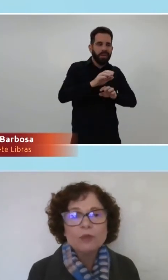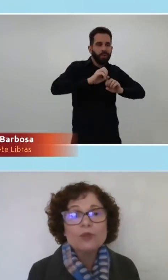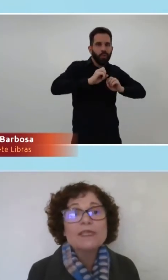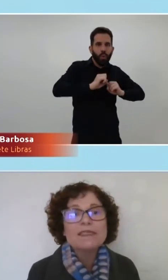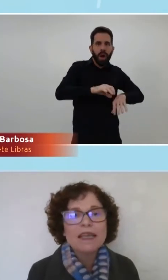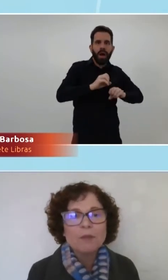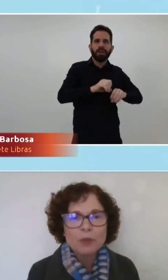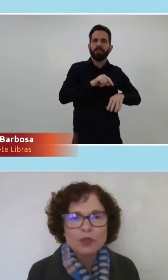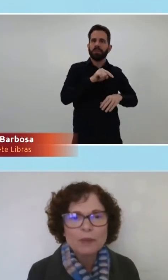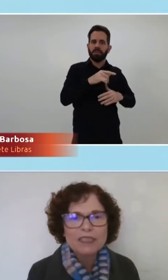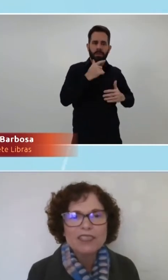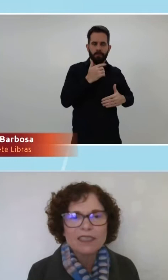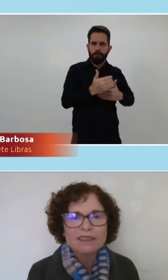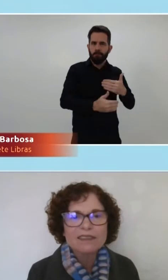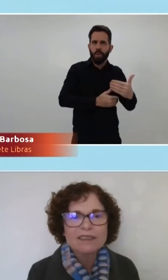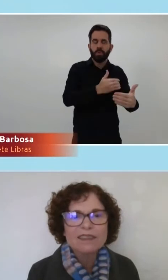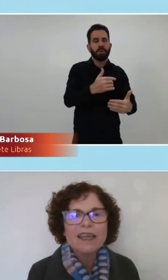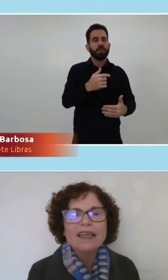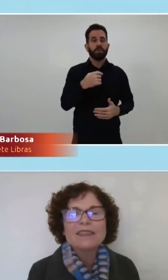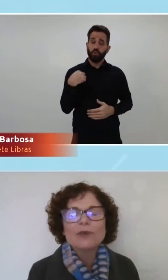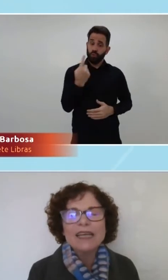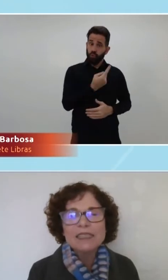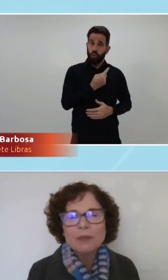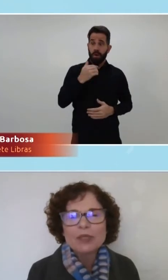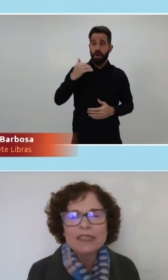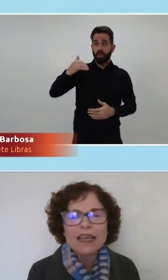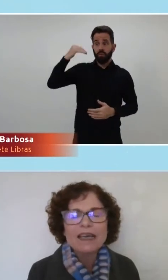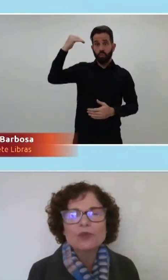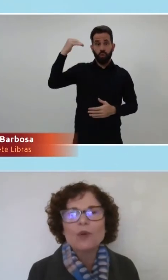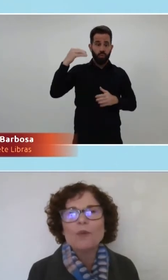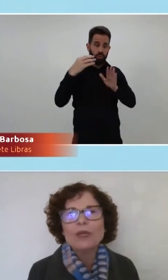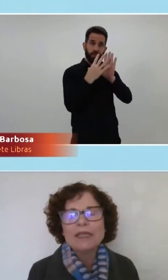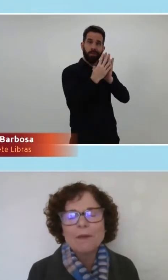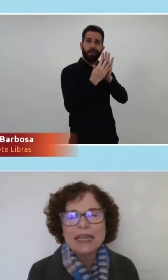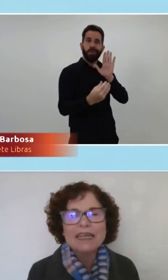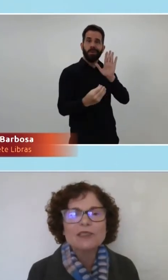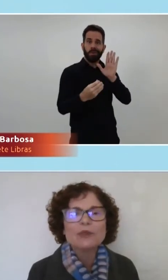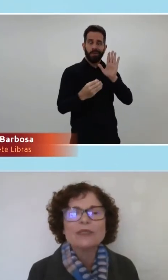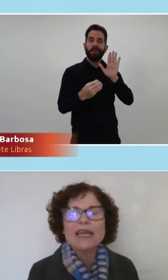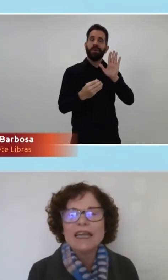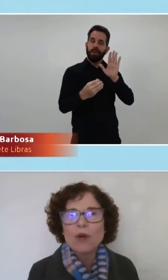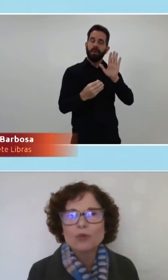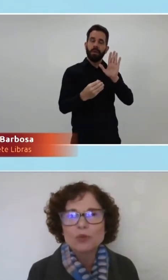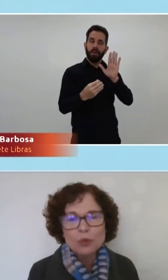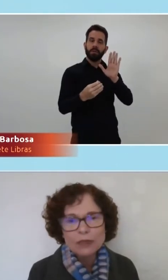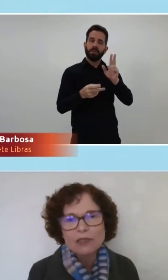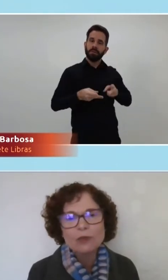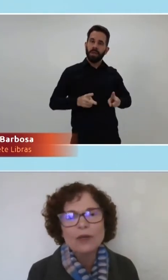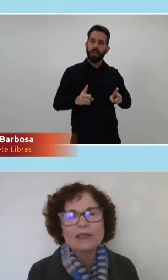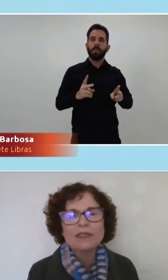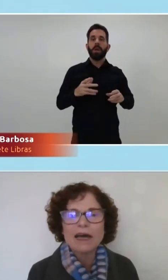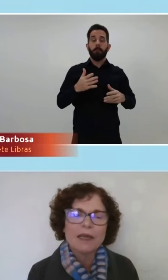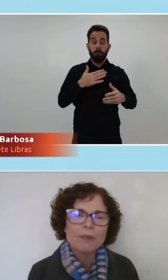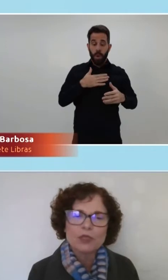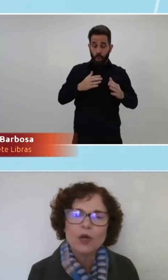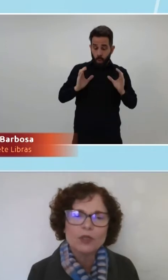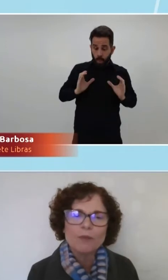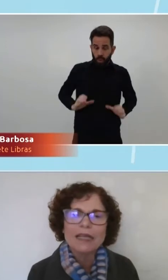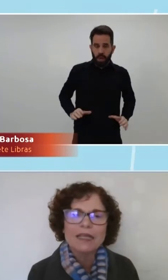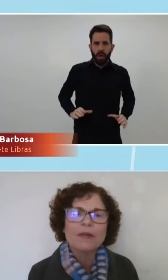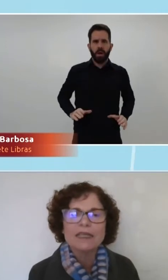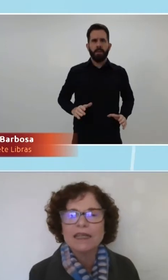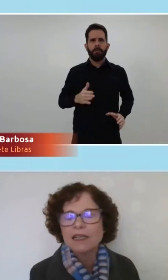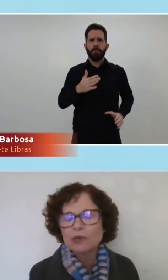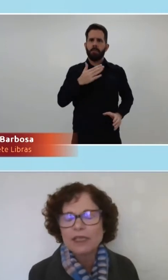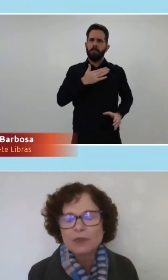nós somos os exemplos para as crianças. Então, nesse processo, o comportamento, né, e a conduta da pessoa, do